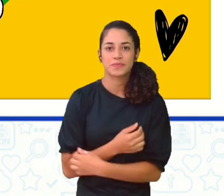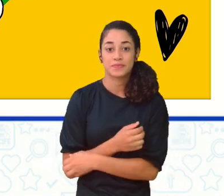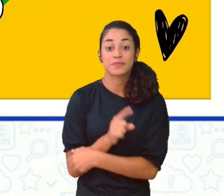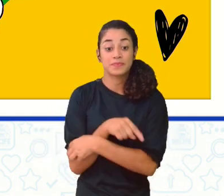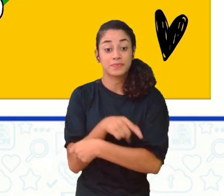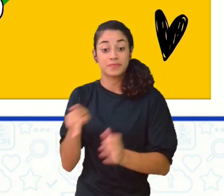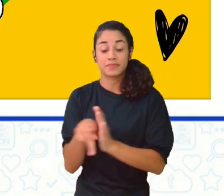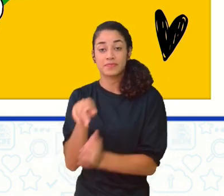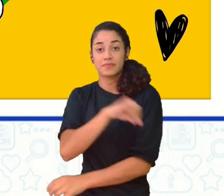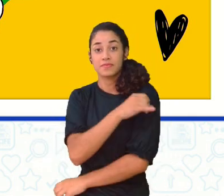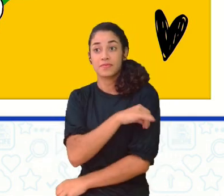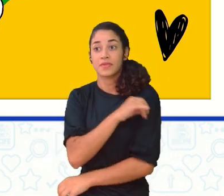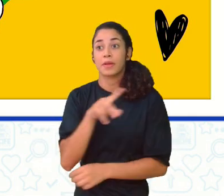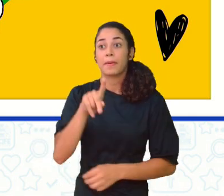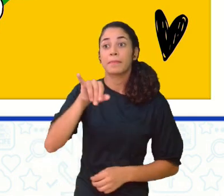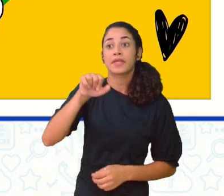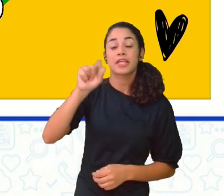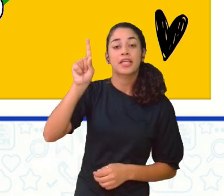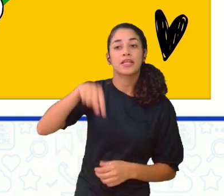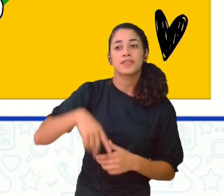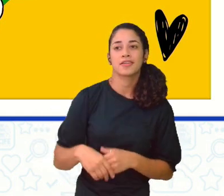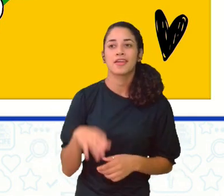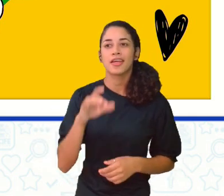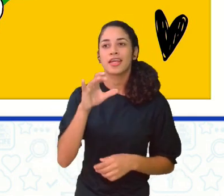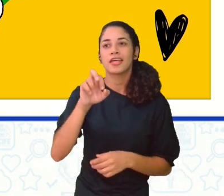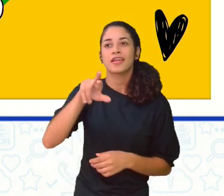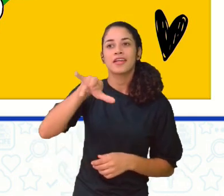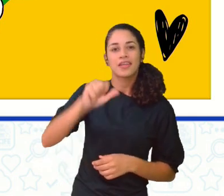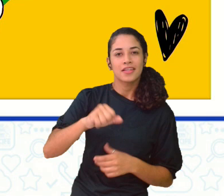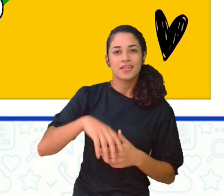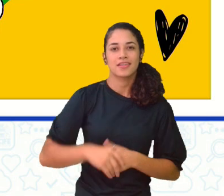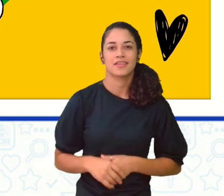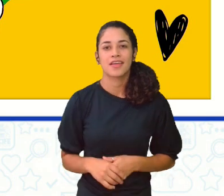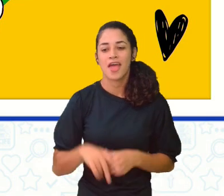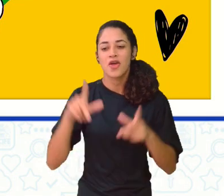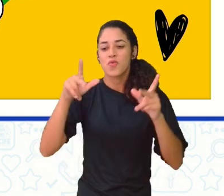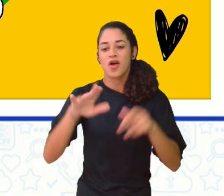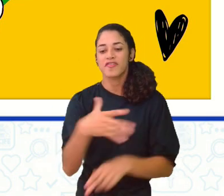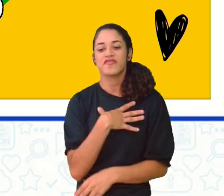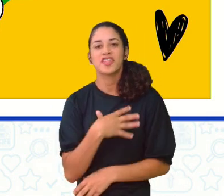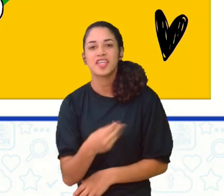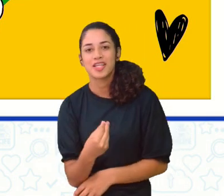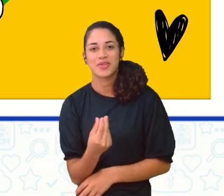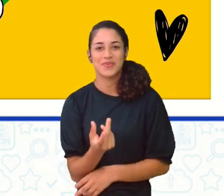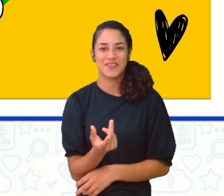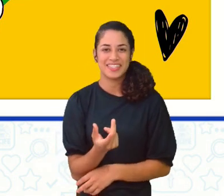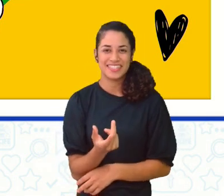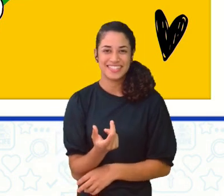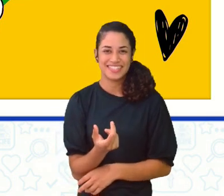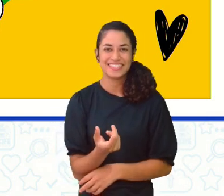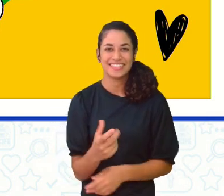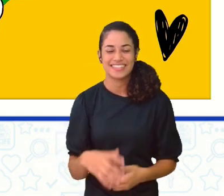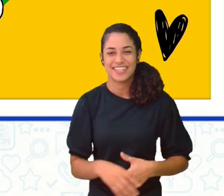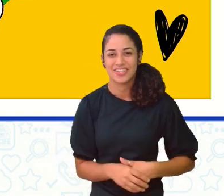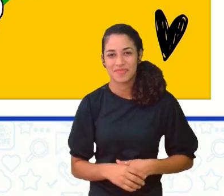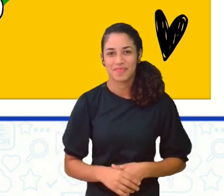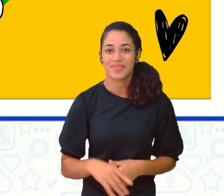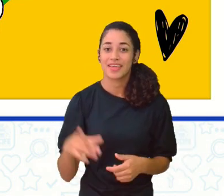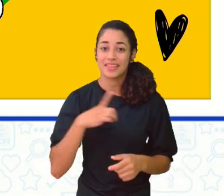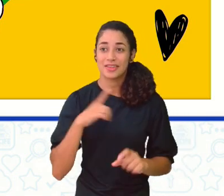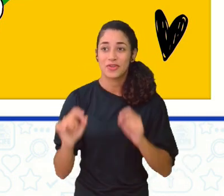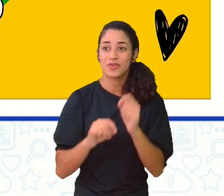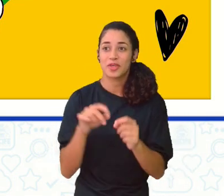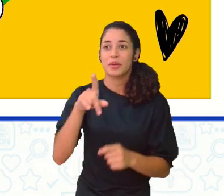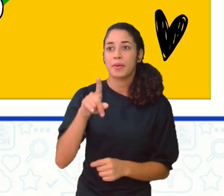de Janeiro, piá. E aí, cria, não é? É a mesma coisa. E aí, filho, não é? Então, nós temos aqui, não é? O curumim, que